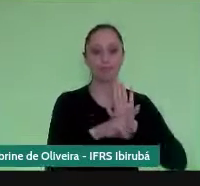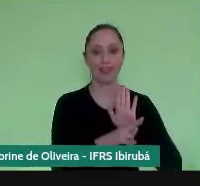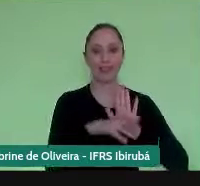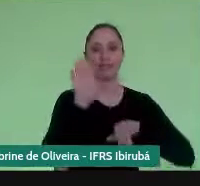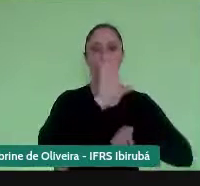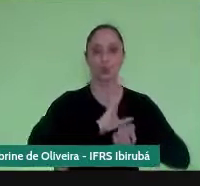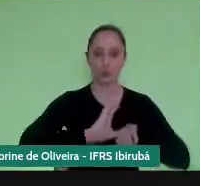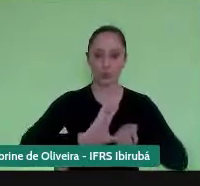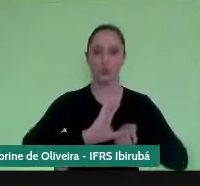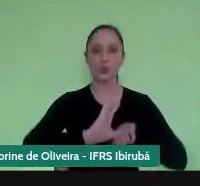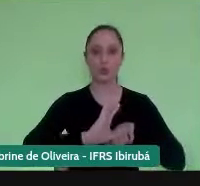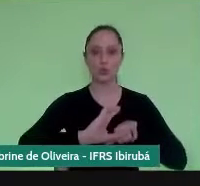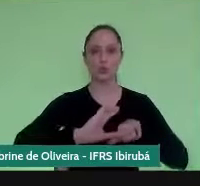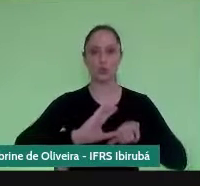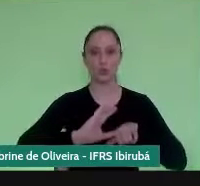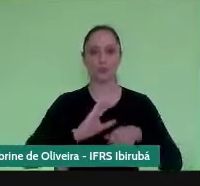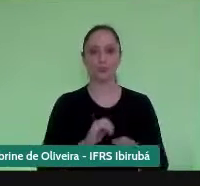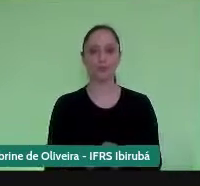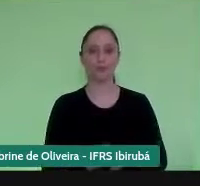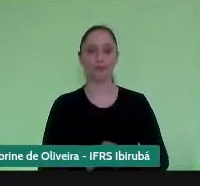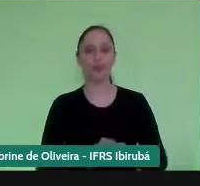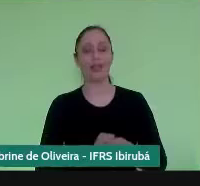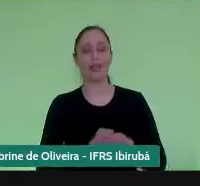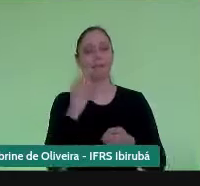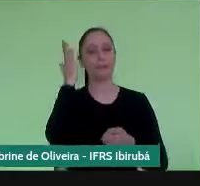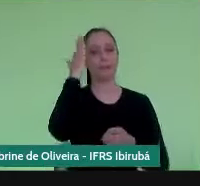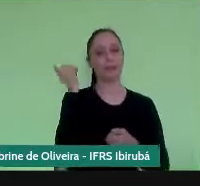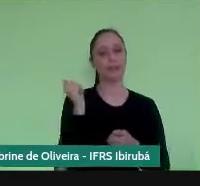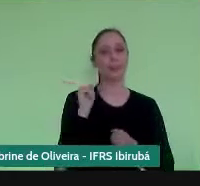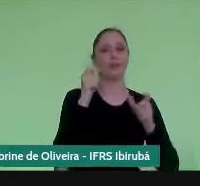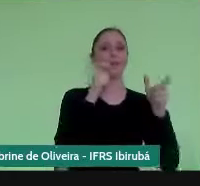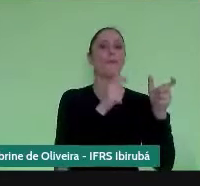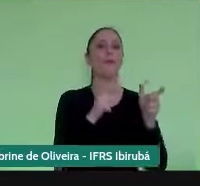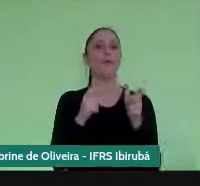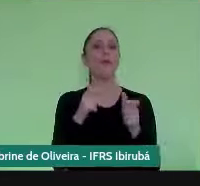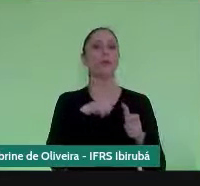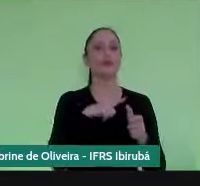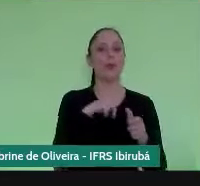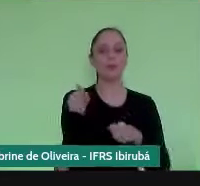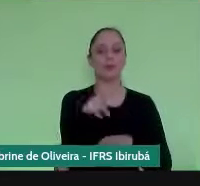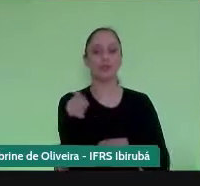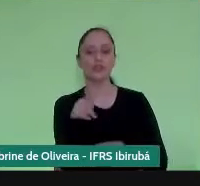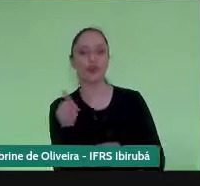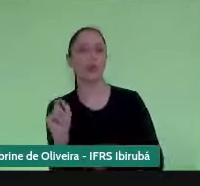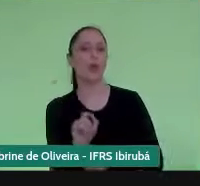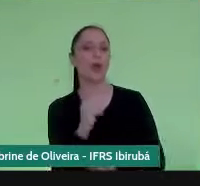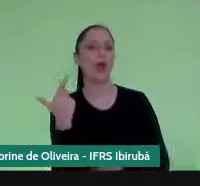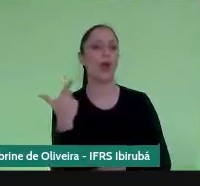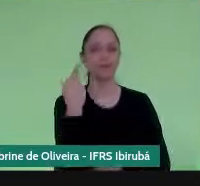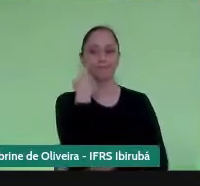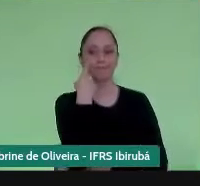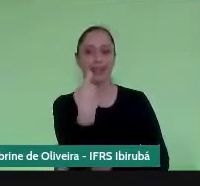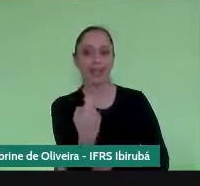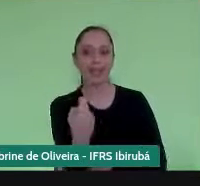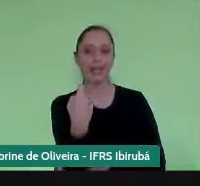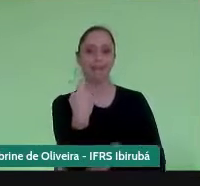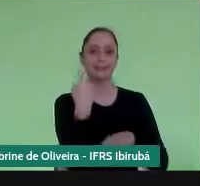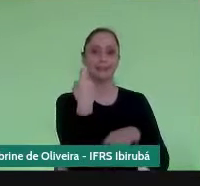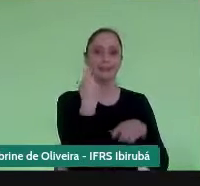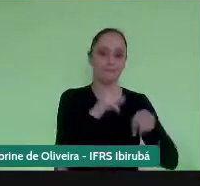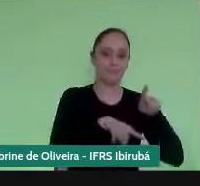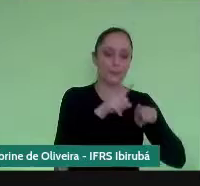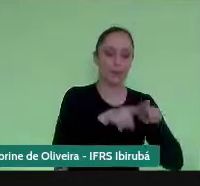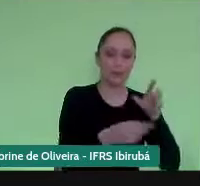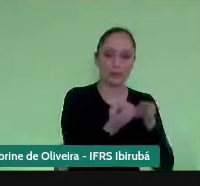que estavam com intenção de produzir material, compartilhar material para que pudesse, então,